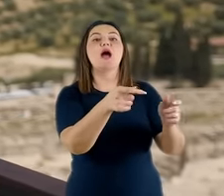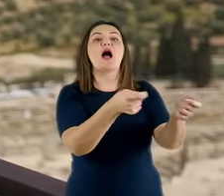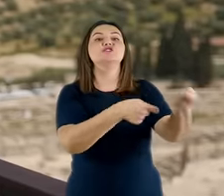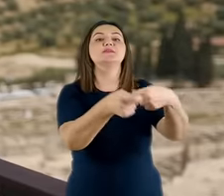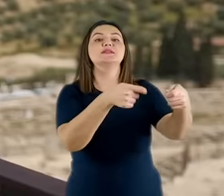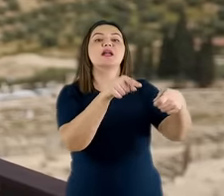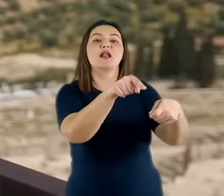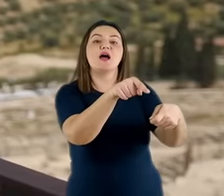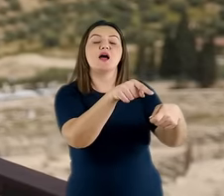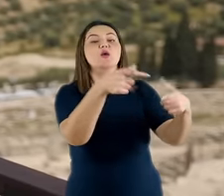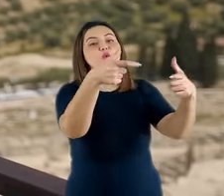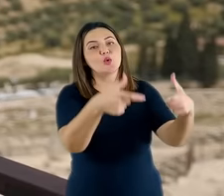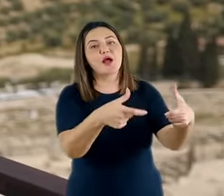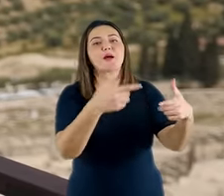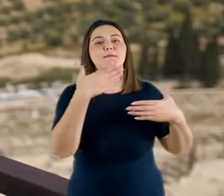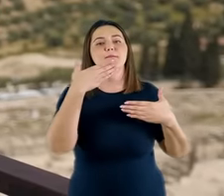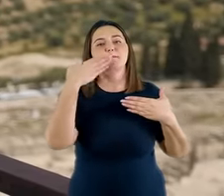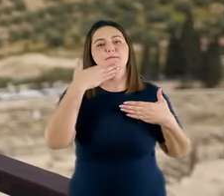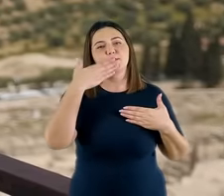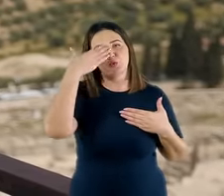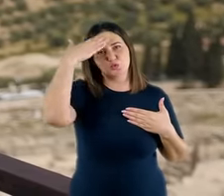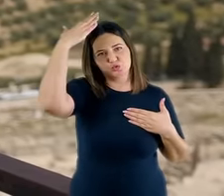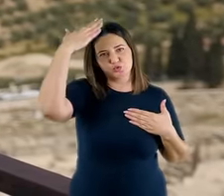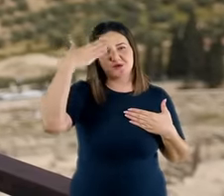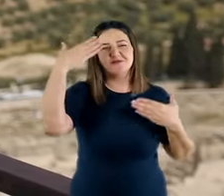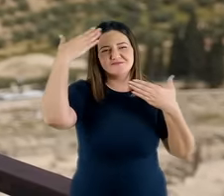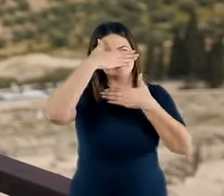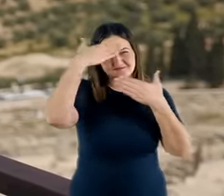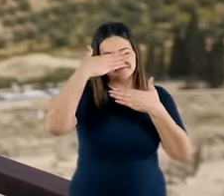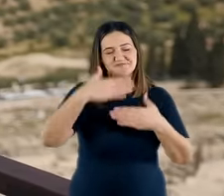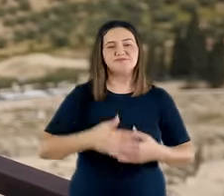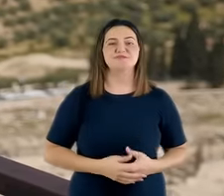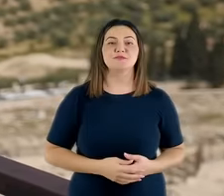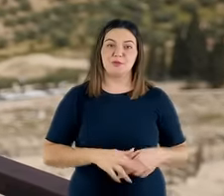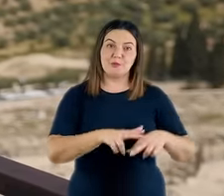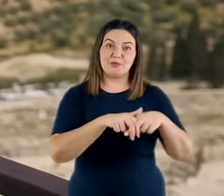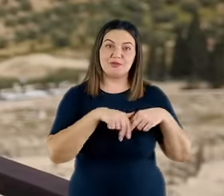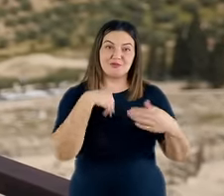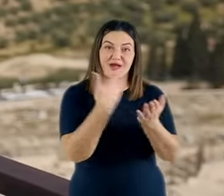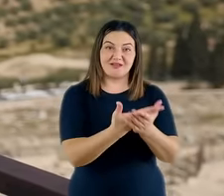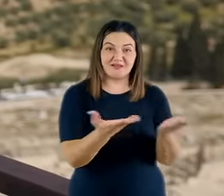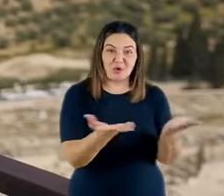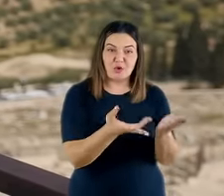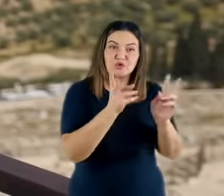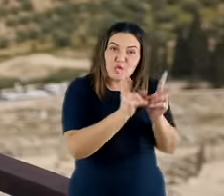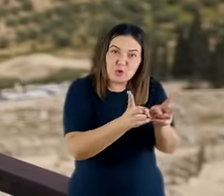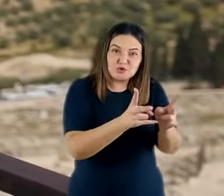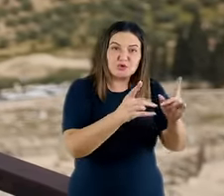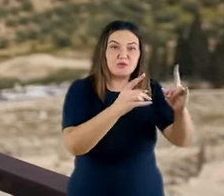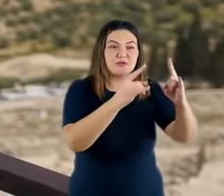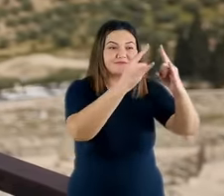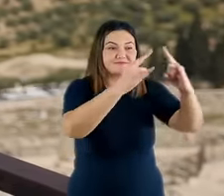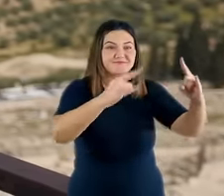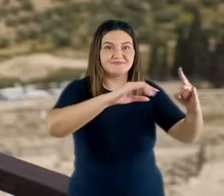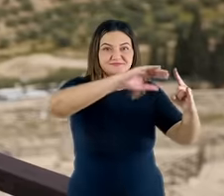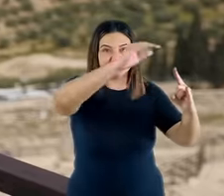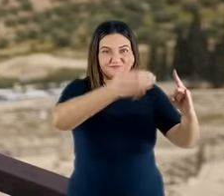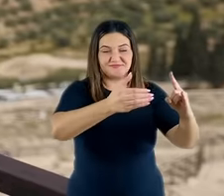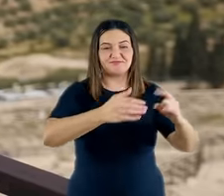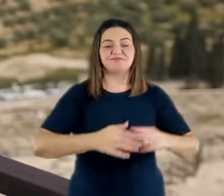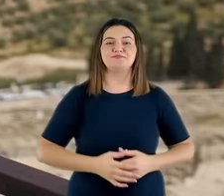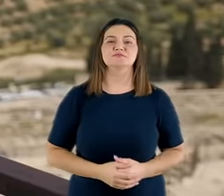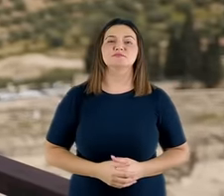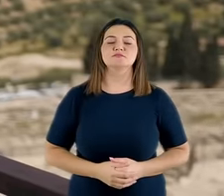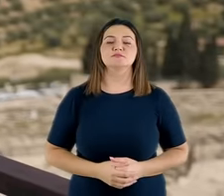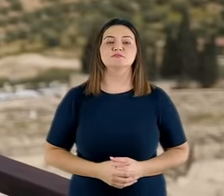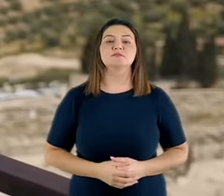por muçulmanos. Você percebeu, então? Esta é a razão do Domo da Rocha estar ali até hoje. Porém, eu quero terminar